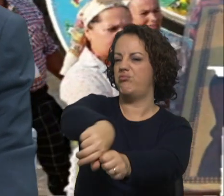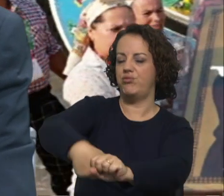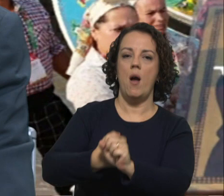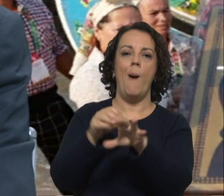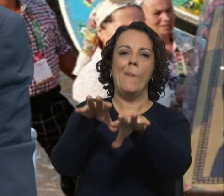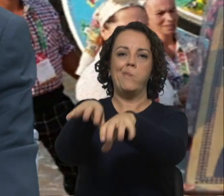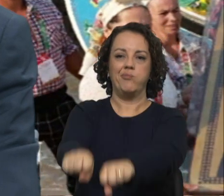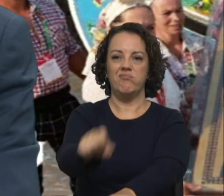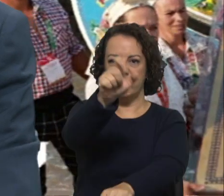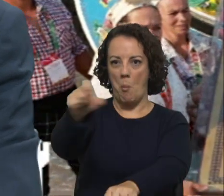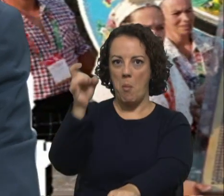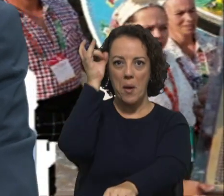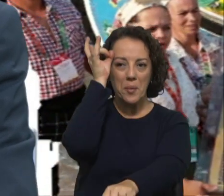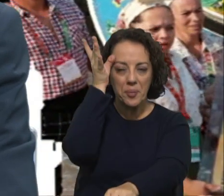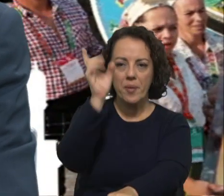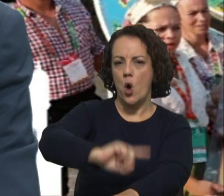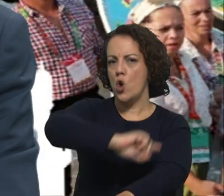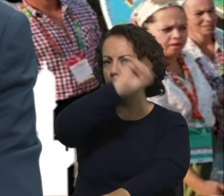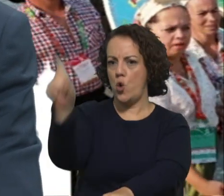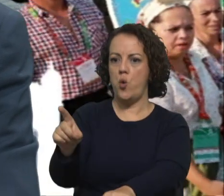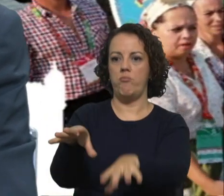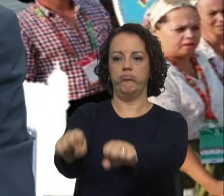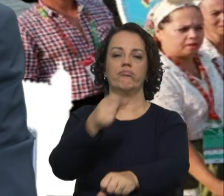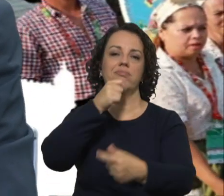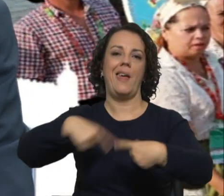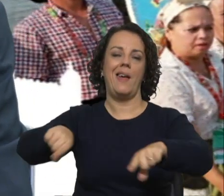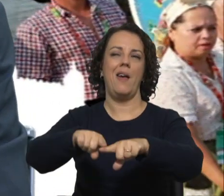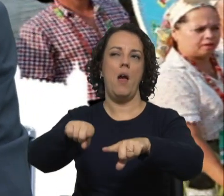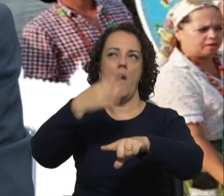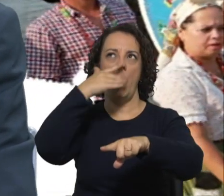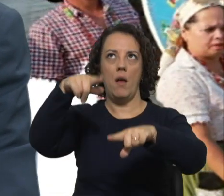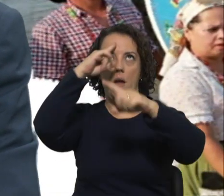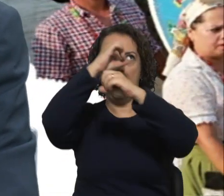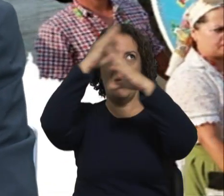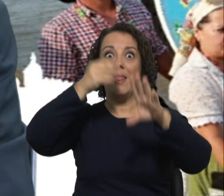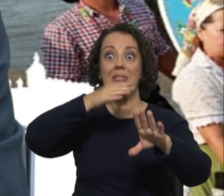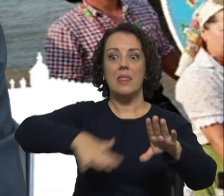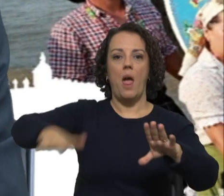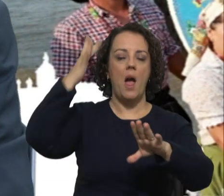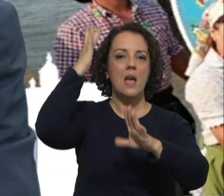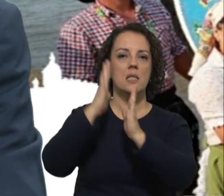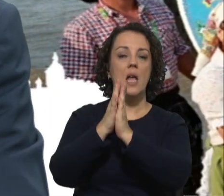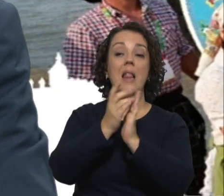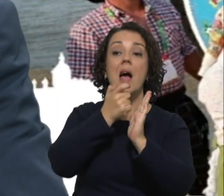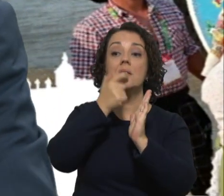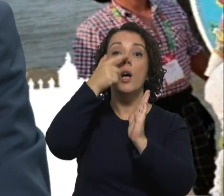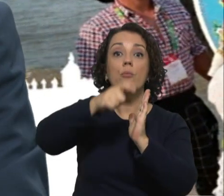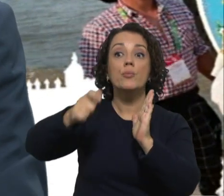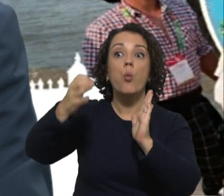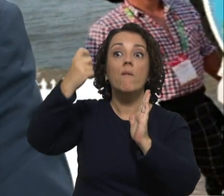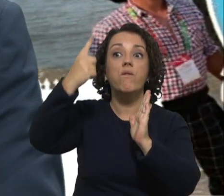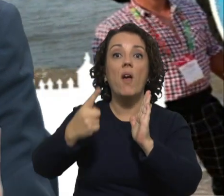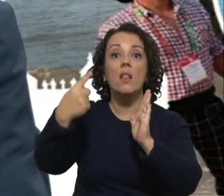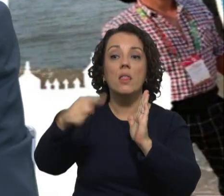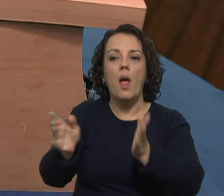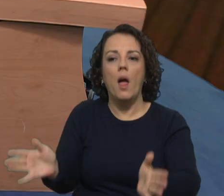expulsa os infiéis. E esta é uma voz possível, esta ideia de que a Terra Santa está reservada só aos fiéis, os infiéis, quem quer que